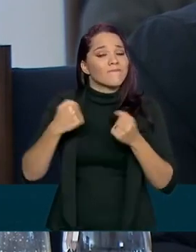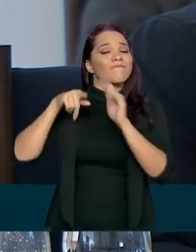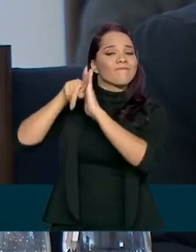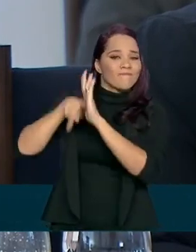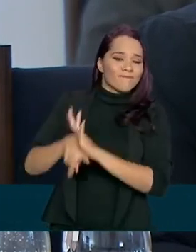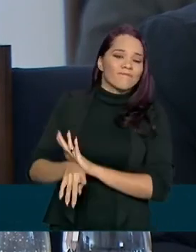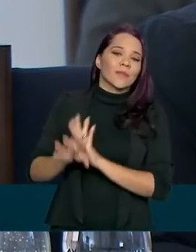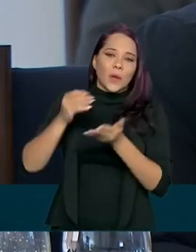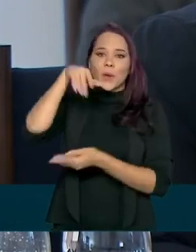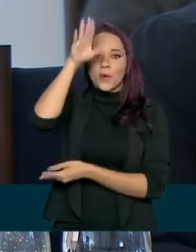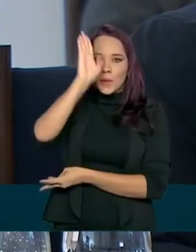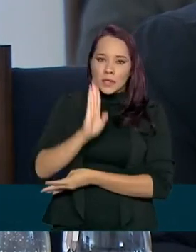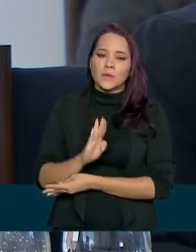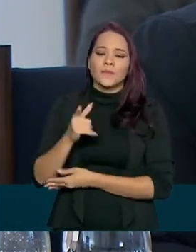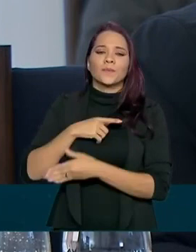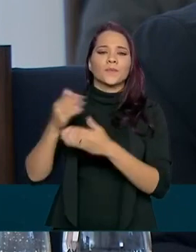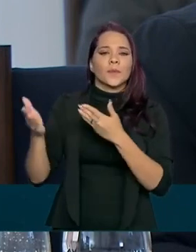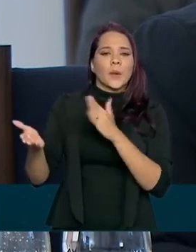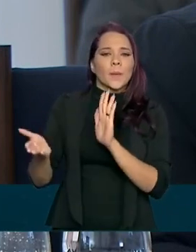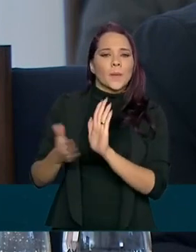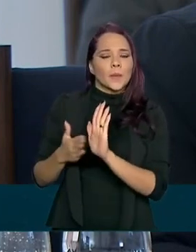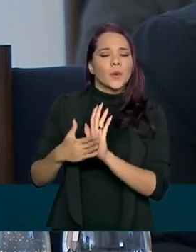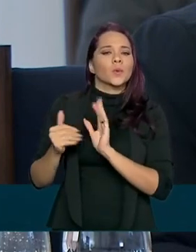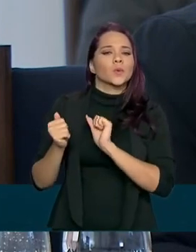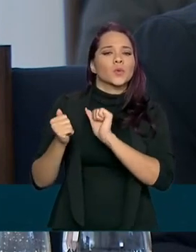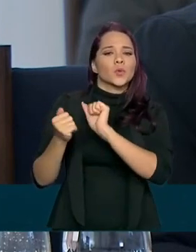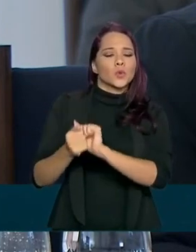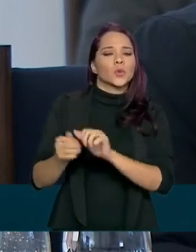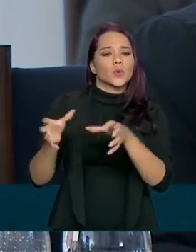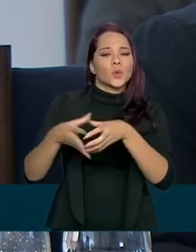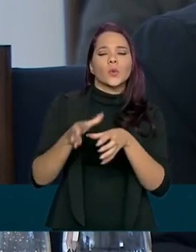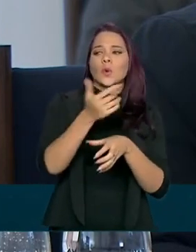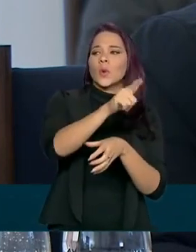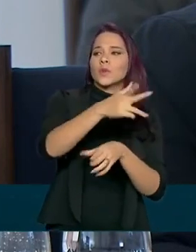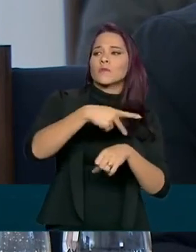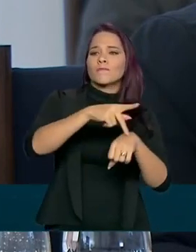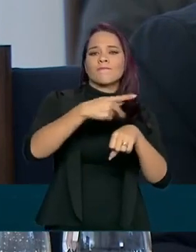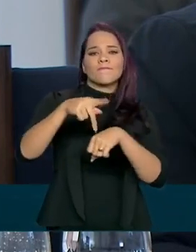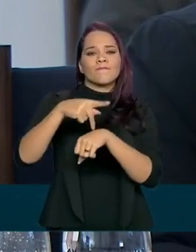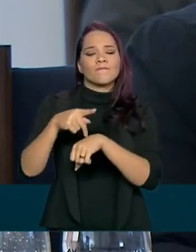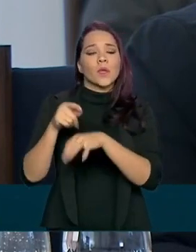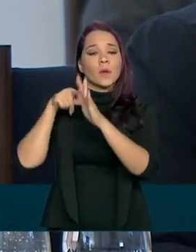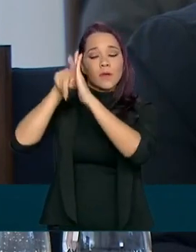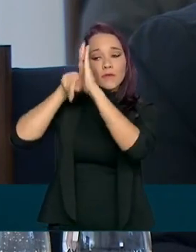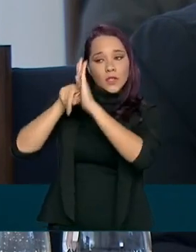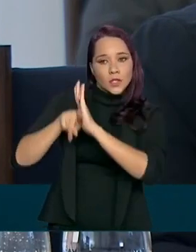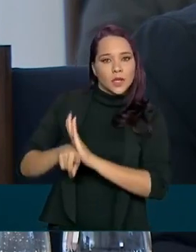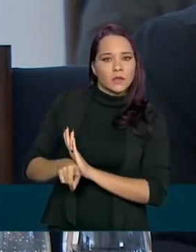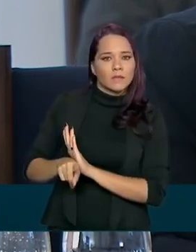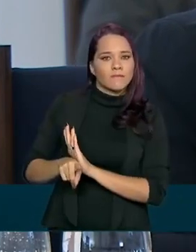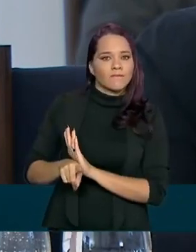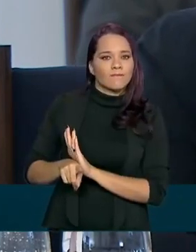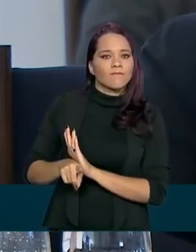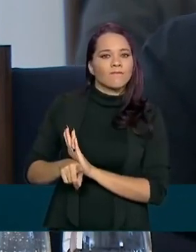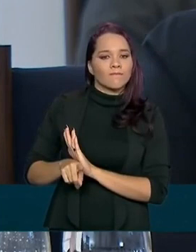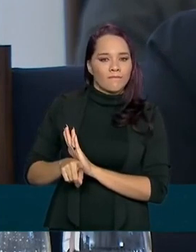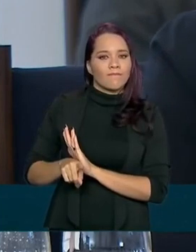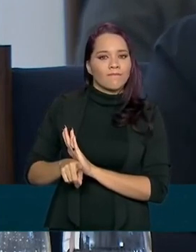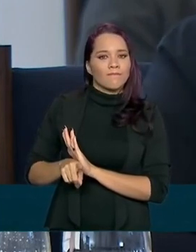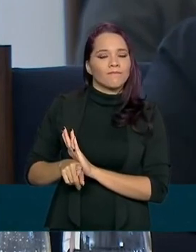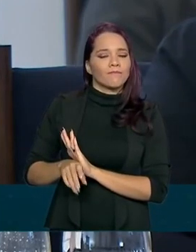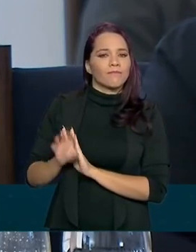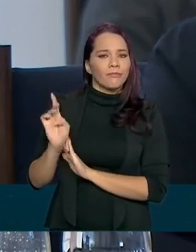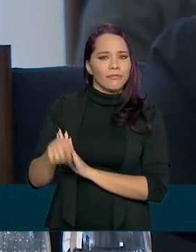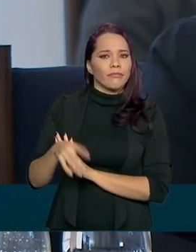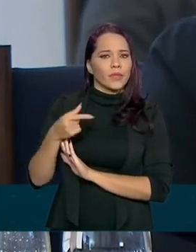examinar para isso o brasil está propondo junto com um grupo de outros países é uma investigação é uma